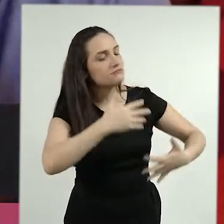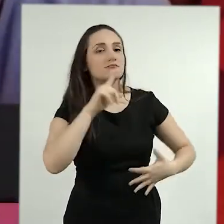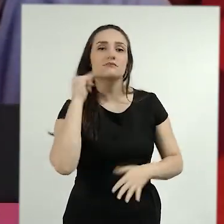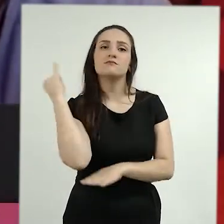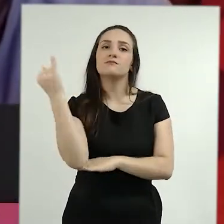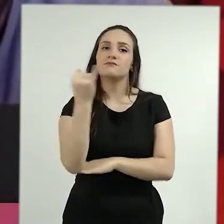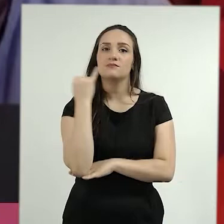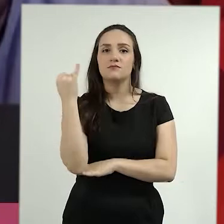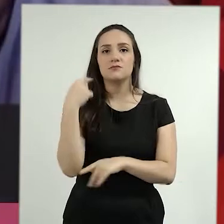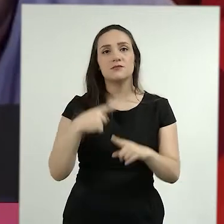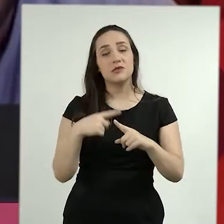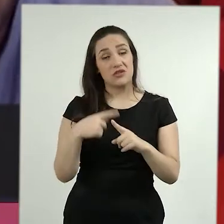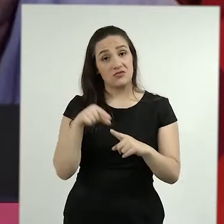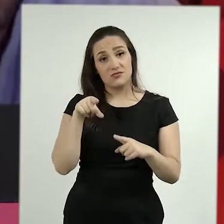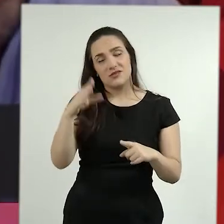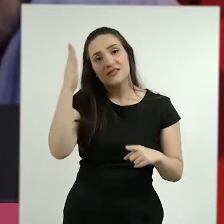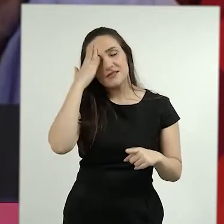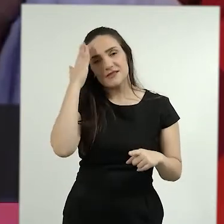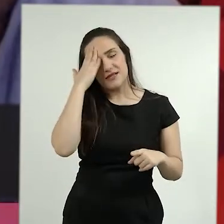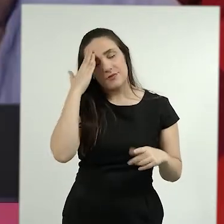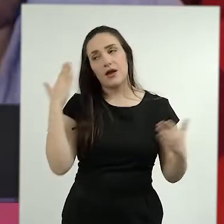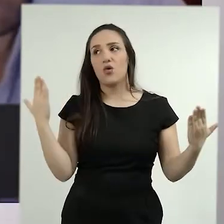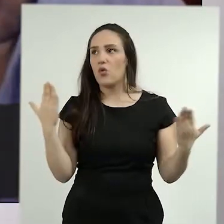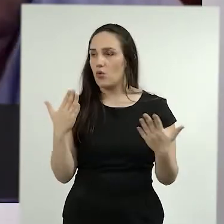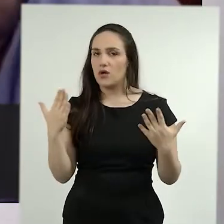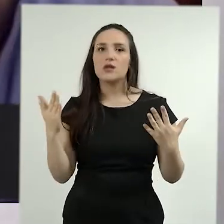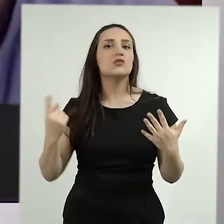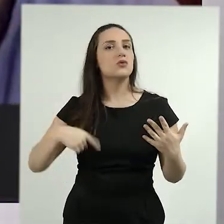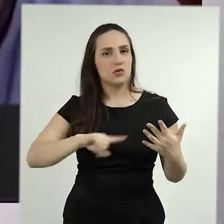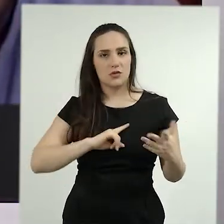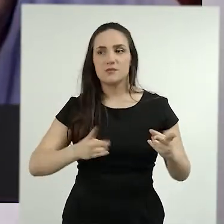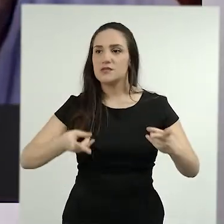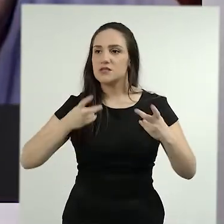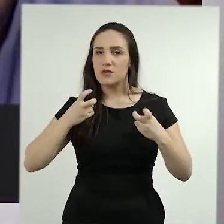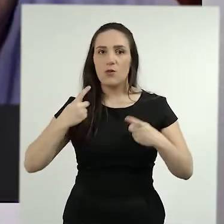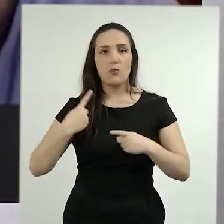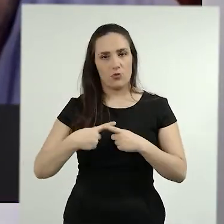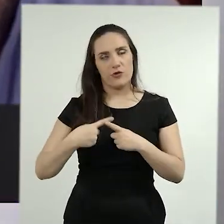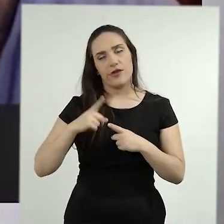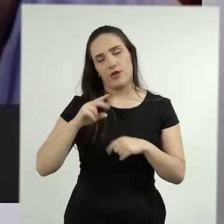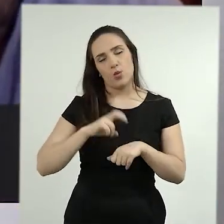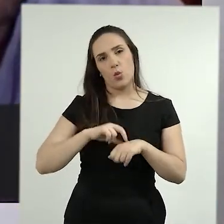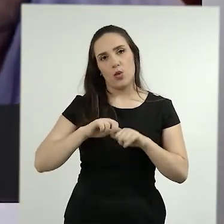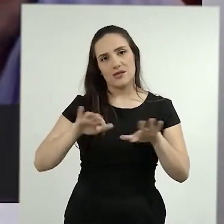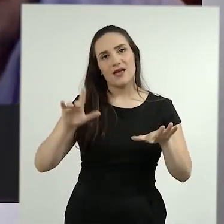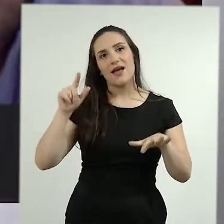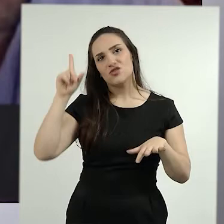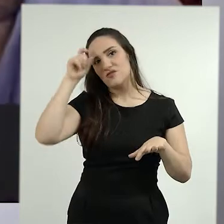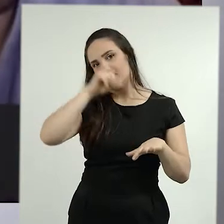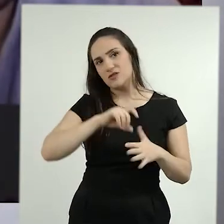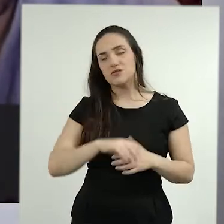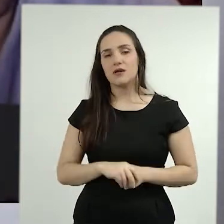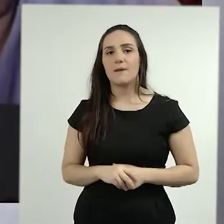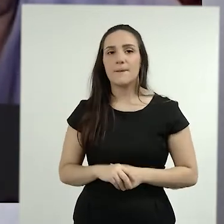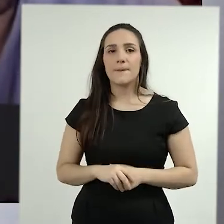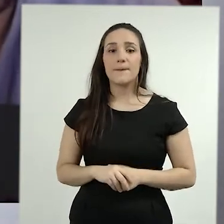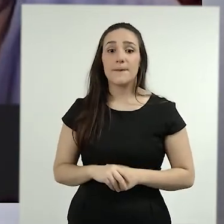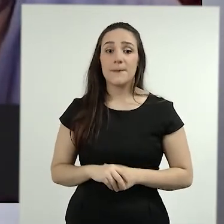que a gente sabe o quanto é difícil, e a pandemia mostrou também, o quanto é difícil você conviver